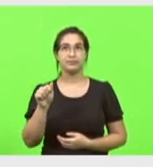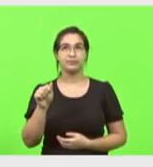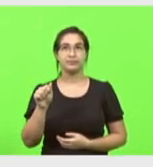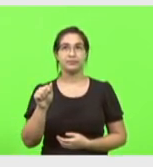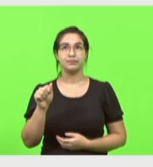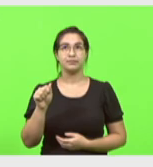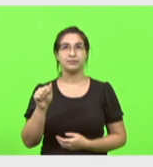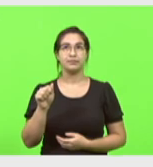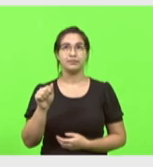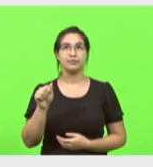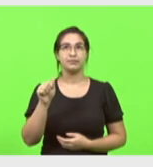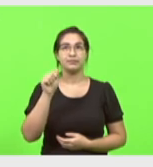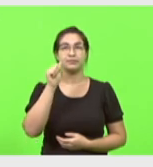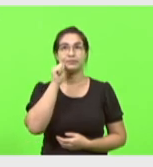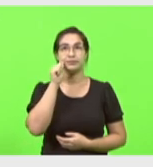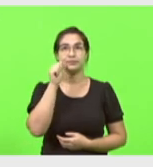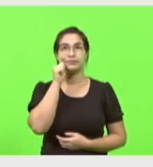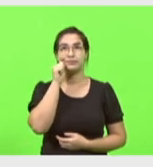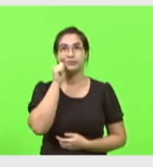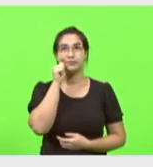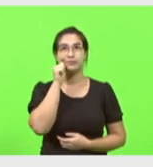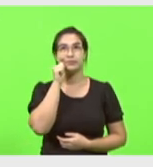Como vota a deputada Ana Campagnolo?